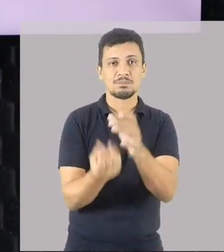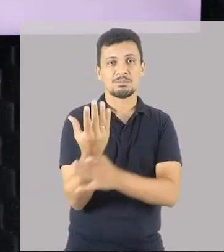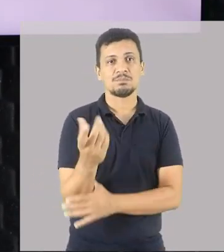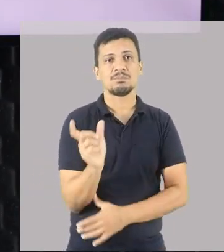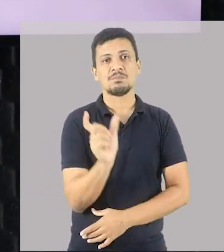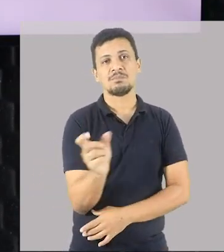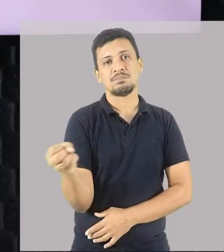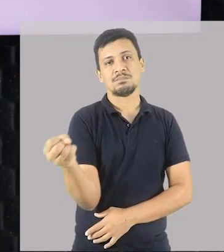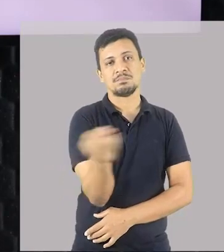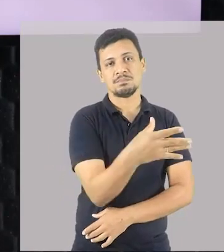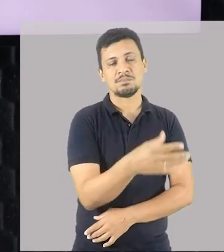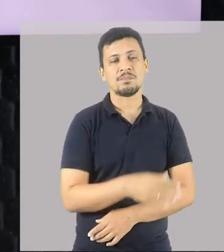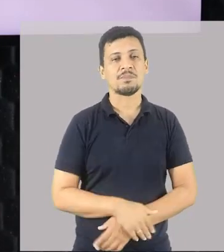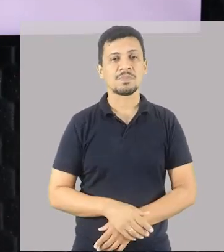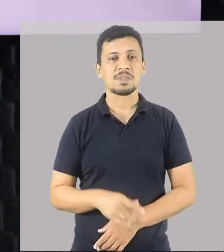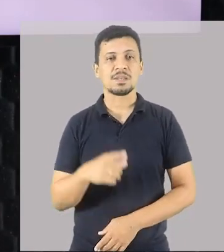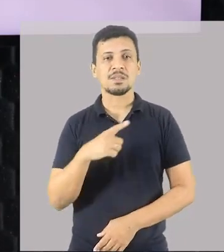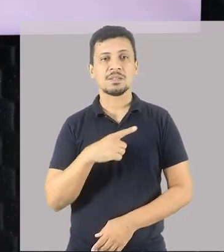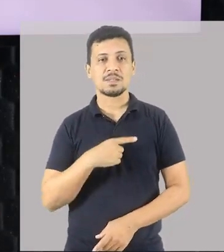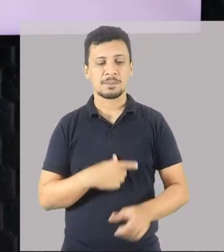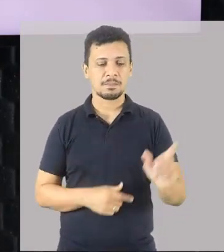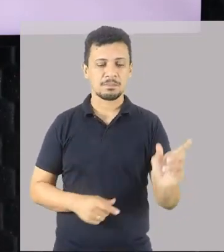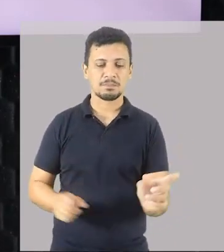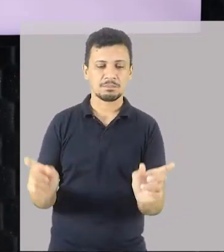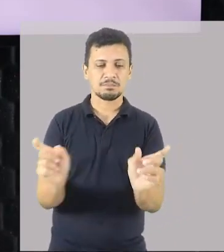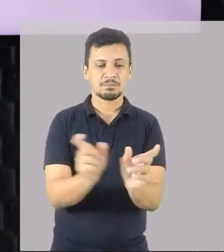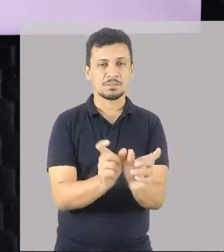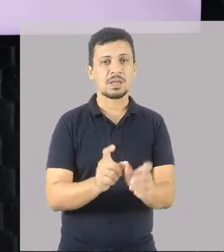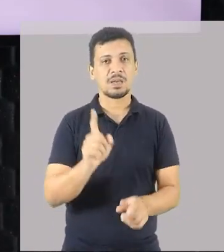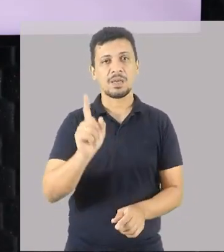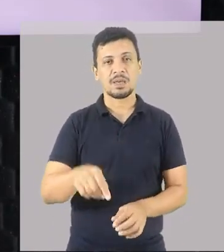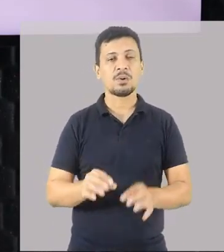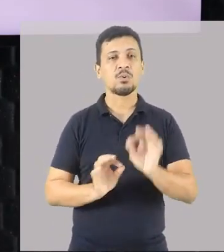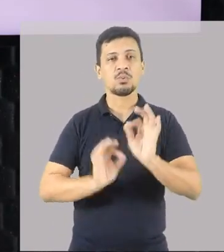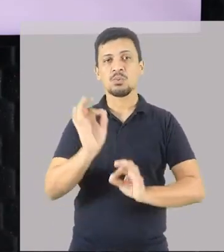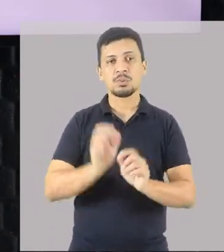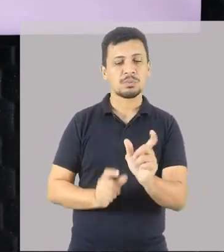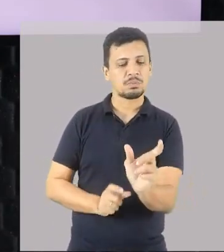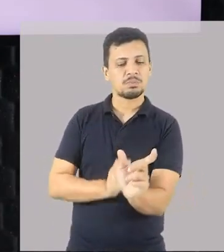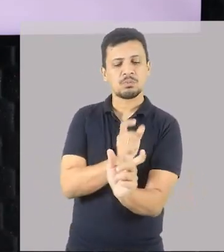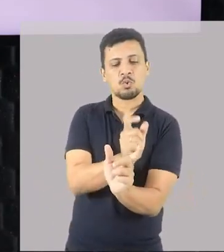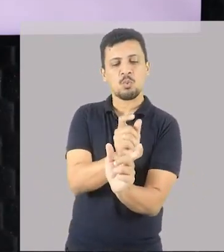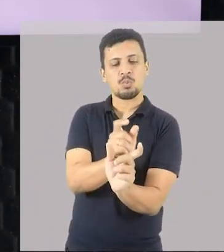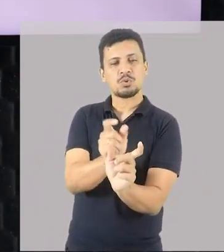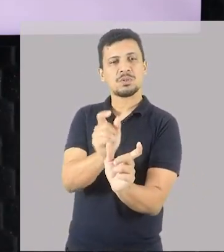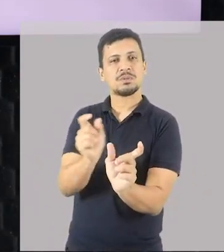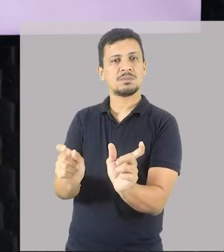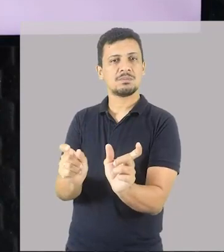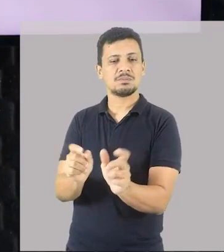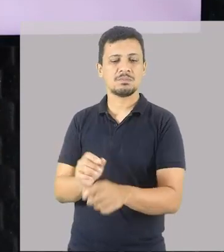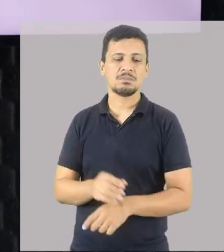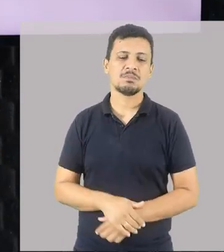Quando eu tenho radicais diferentes formando uma nova palavra, eu tenho o processo de composição. Tá? Dois ou